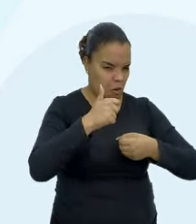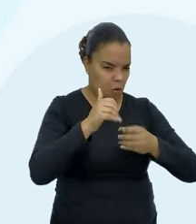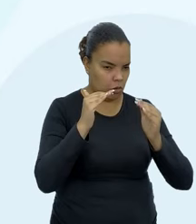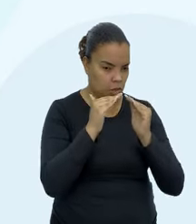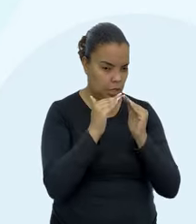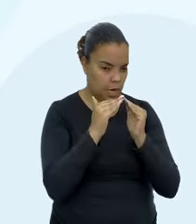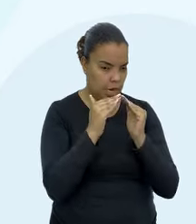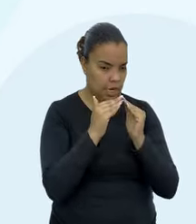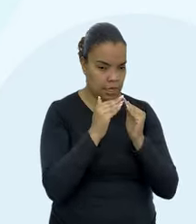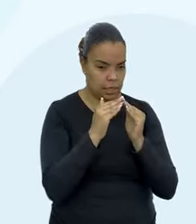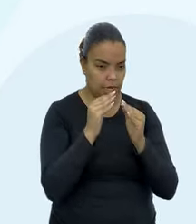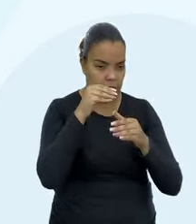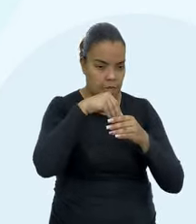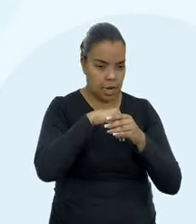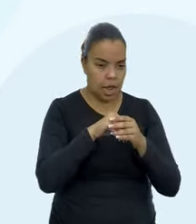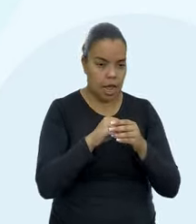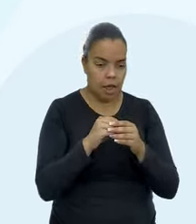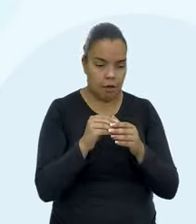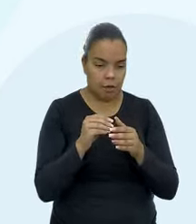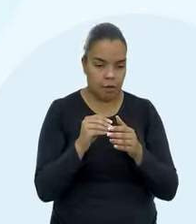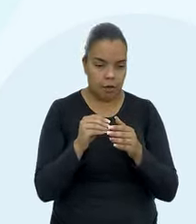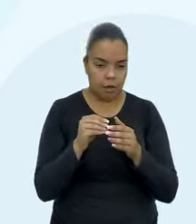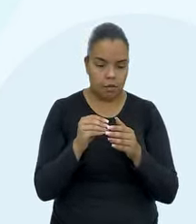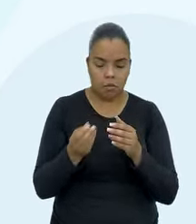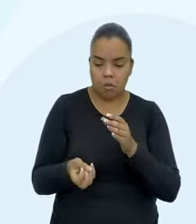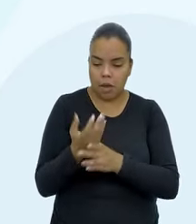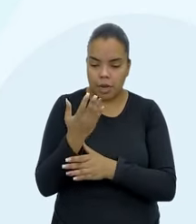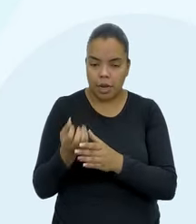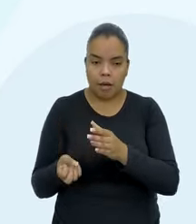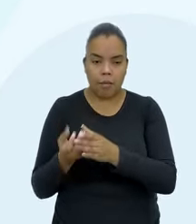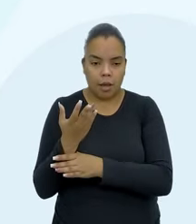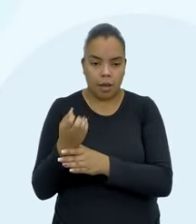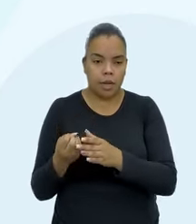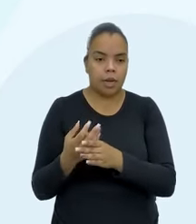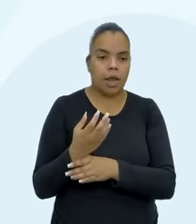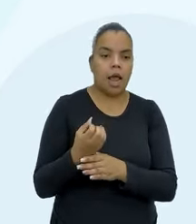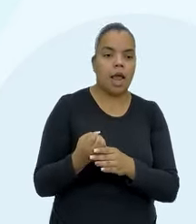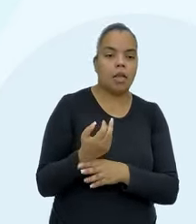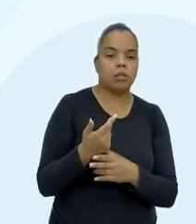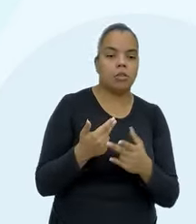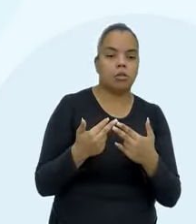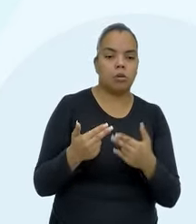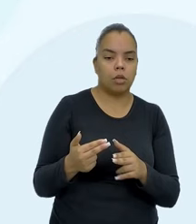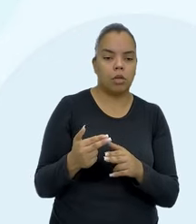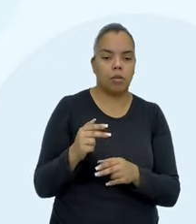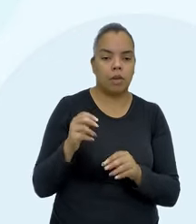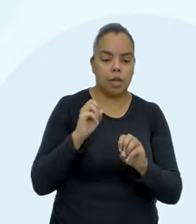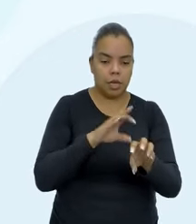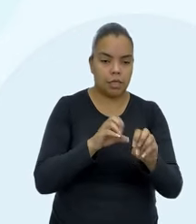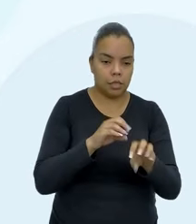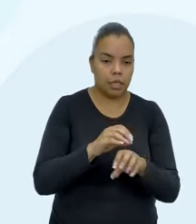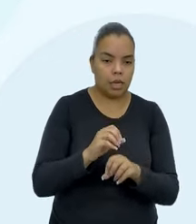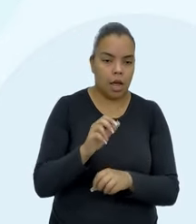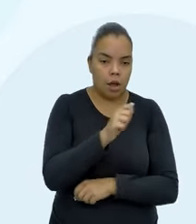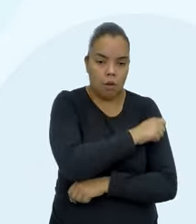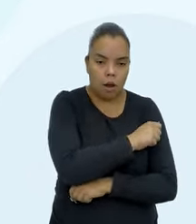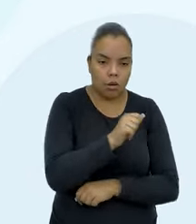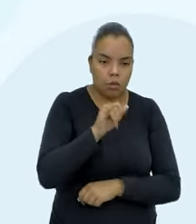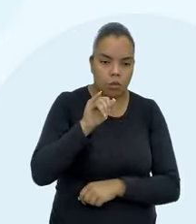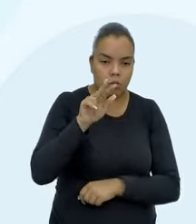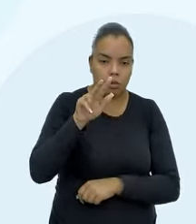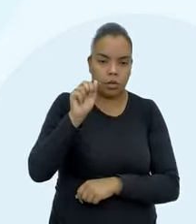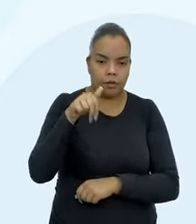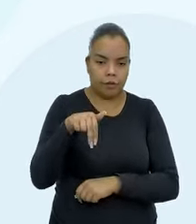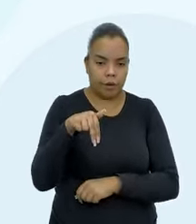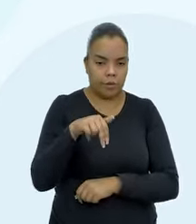e entrava na oficina pela madrugada né criando os materiais para atender o Ivan de Pádua ou seja em